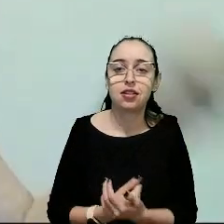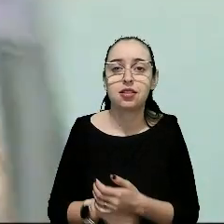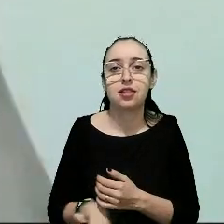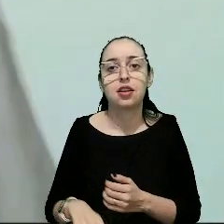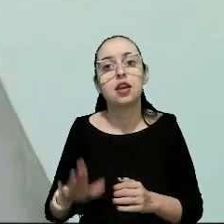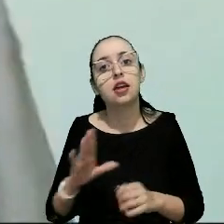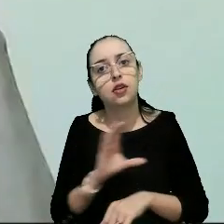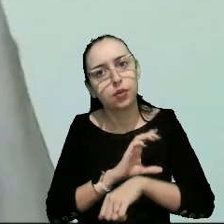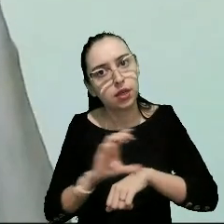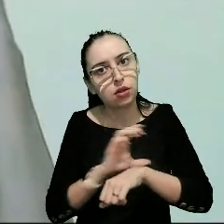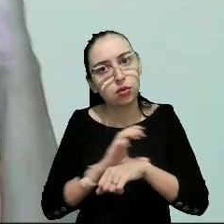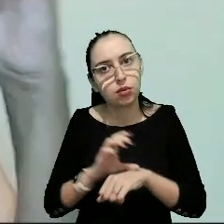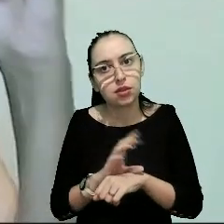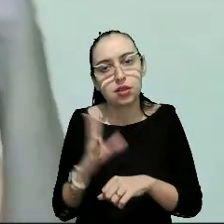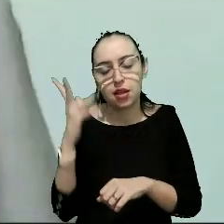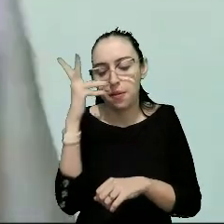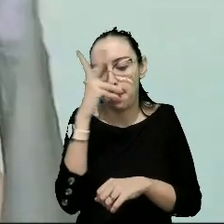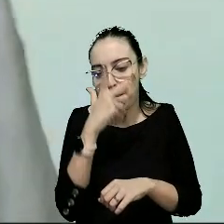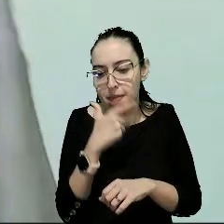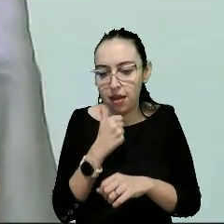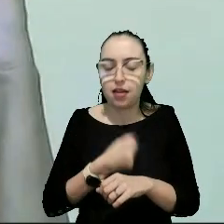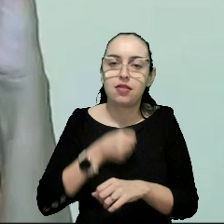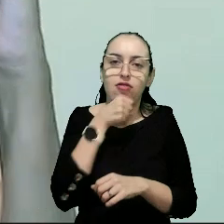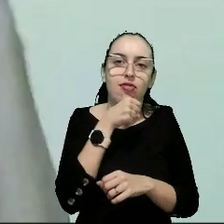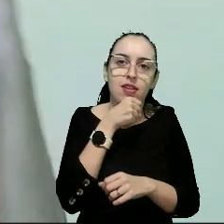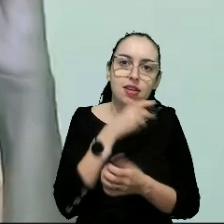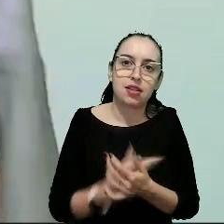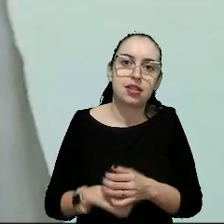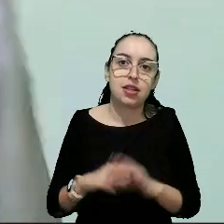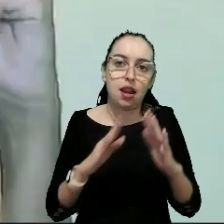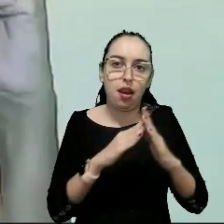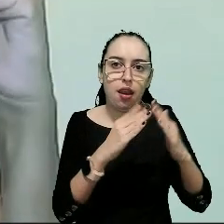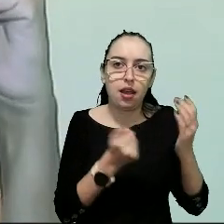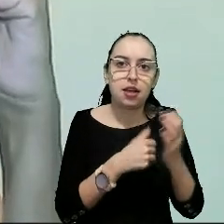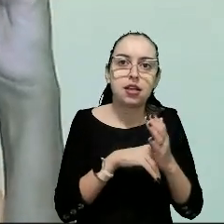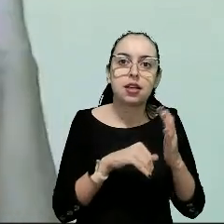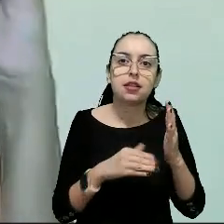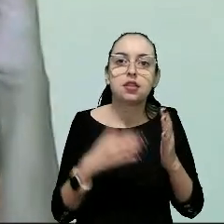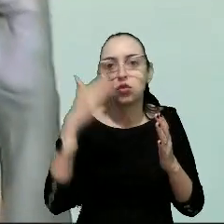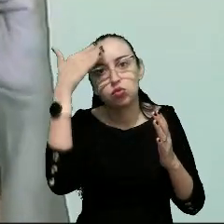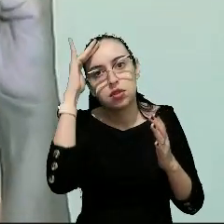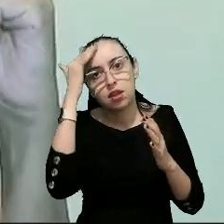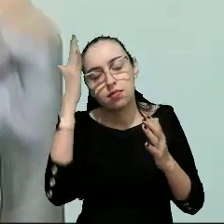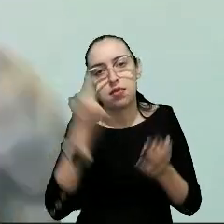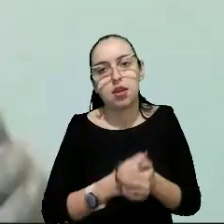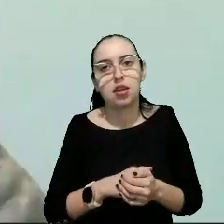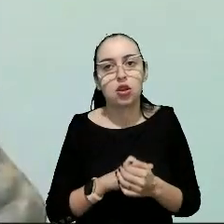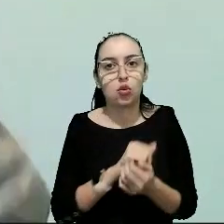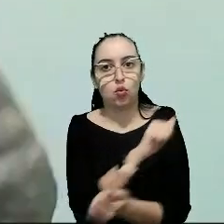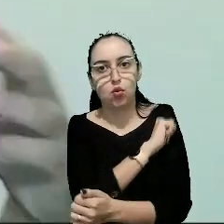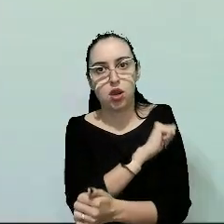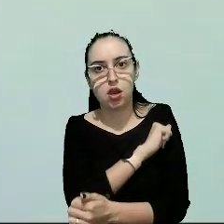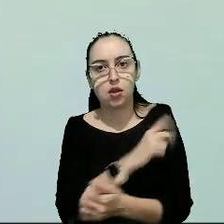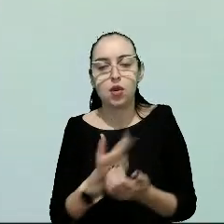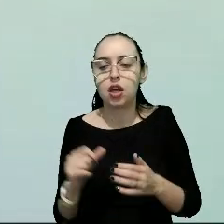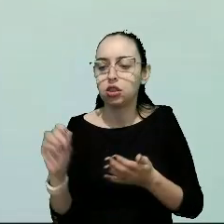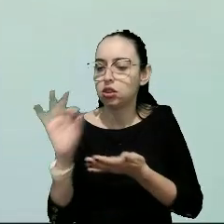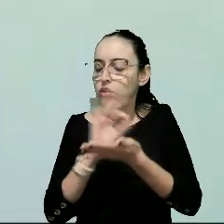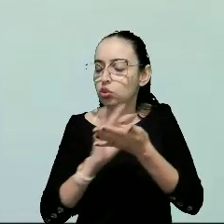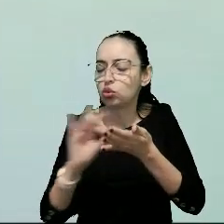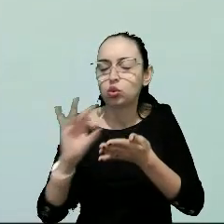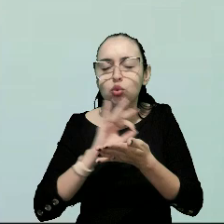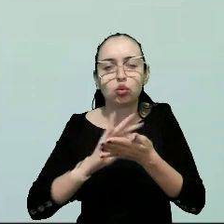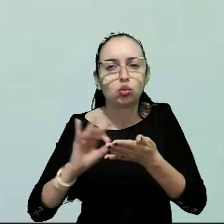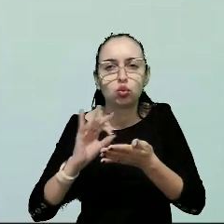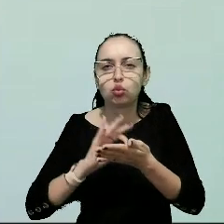ela fazendo meu curso sobre a bela velhice na Casa do Saber, do Rio de Janeiro. E ela